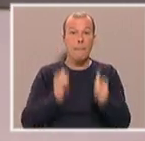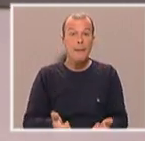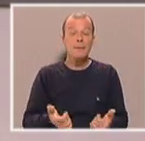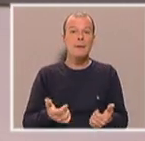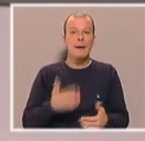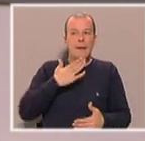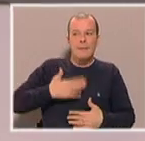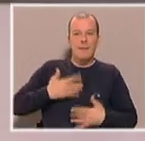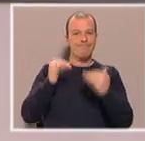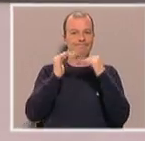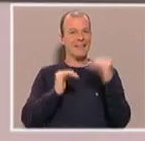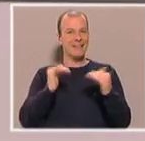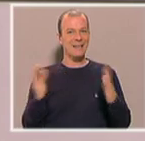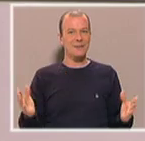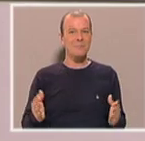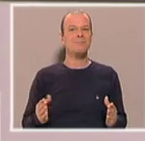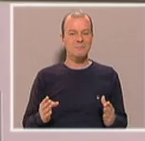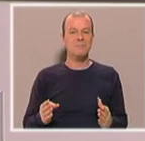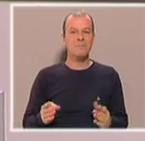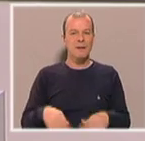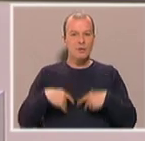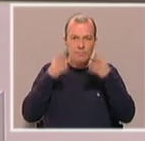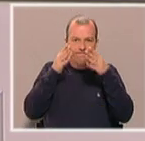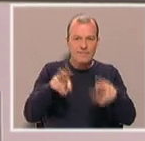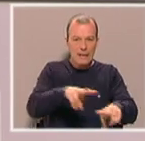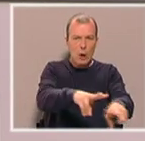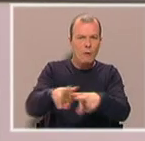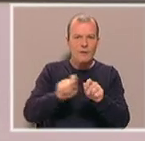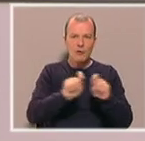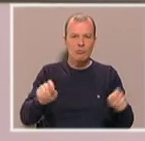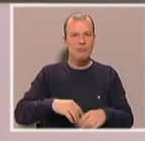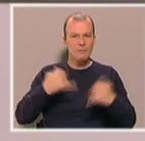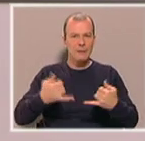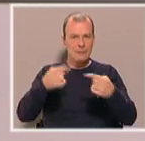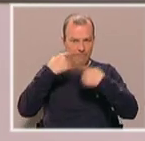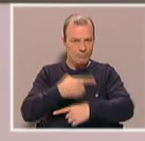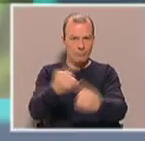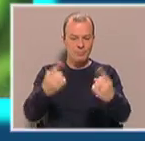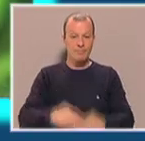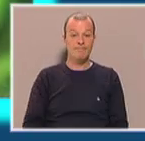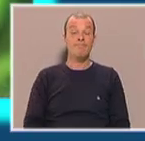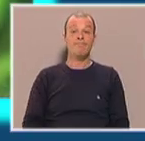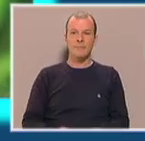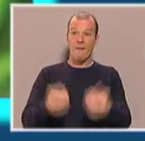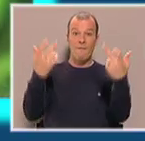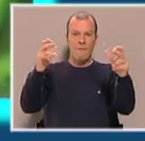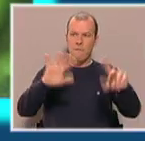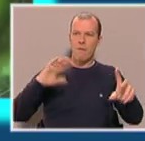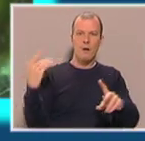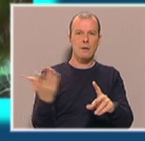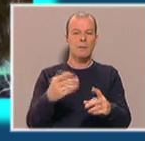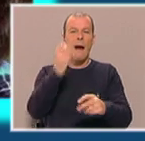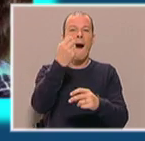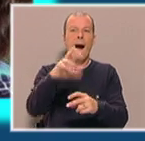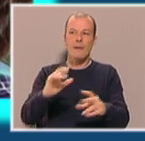estejamos em equilíbrio. Vamos então ficar atentos ao vídeo que vou passar. É do meio exterior, isto é, do